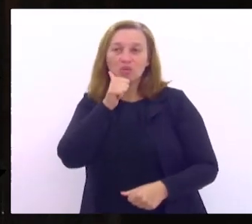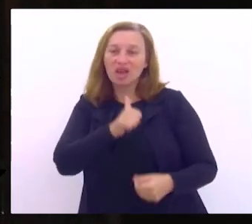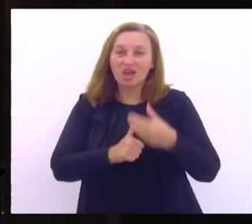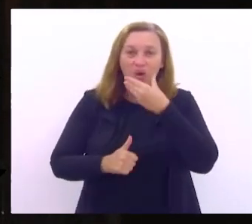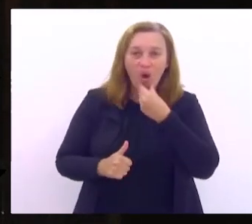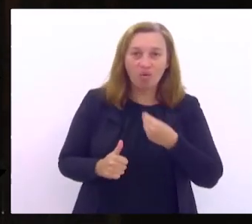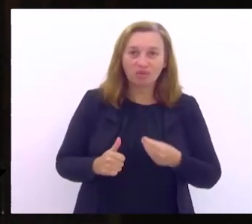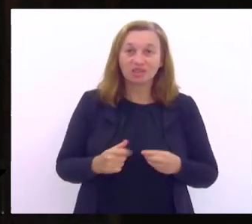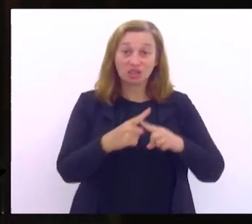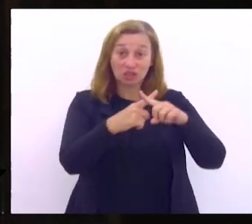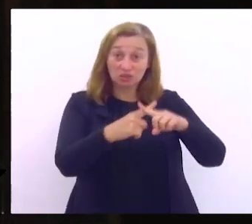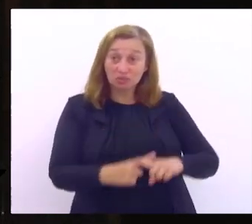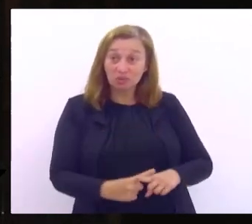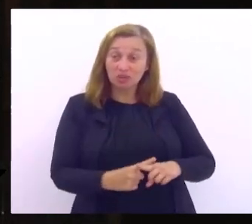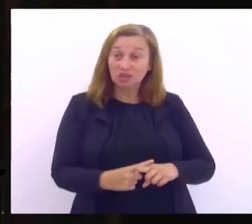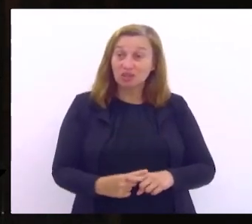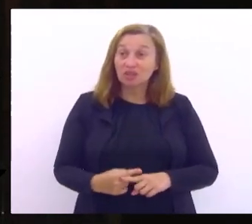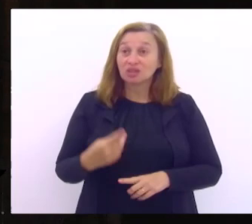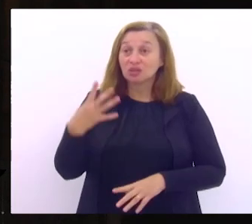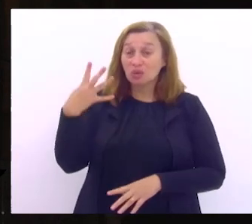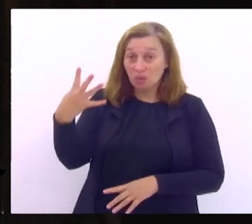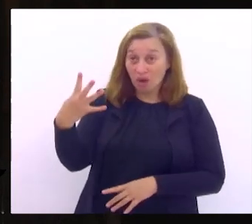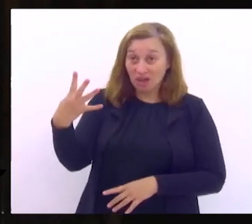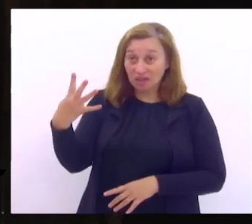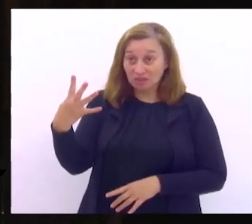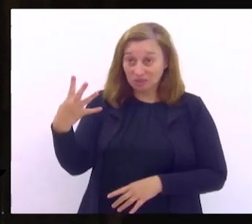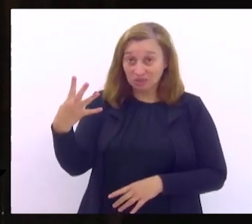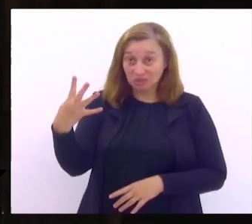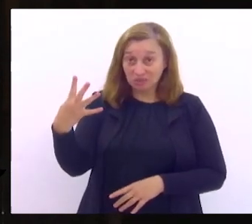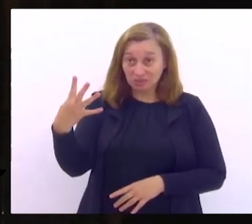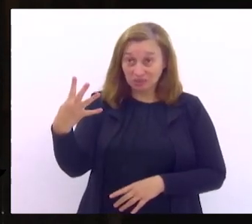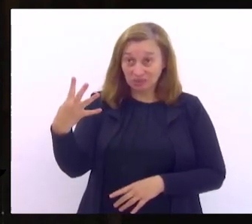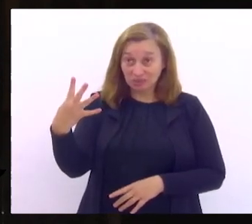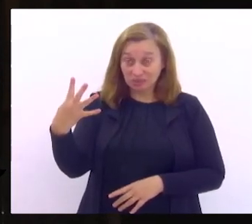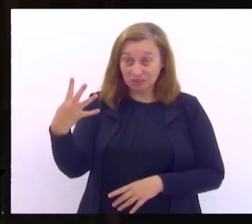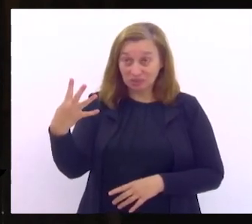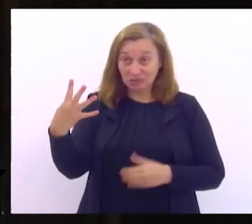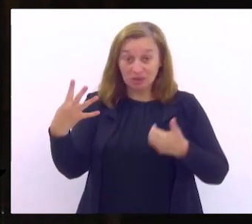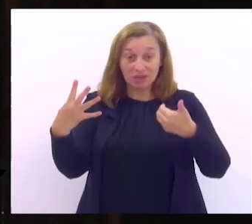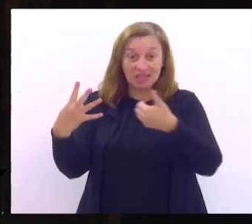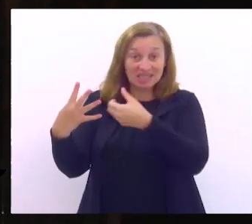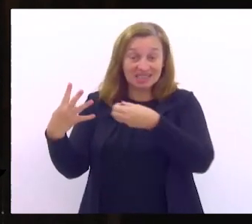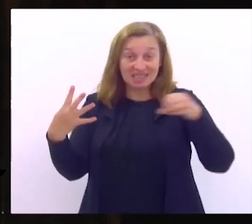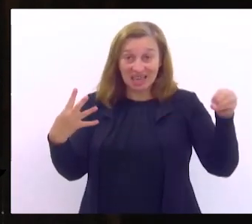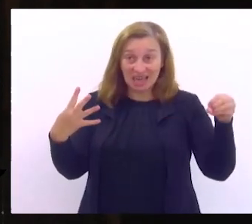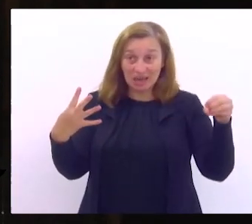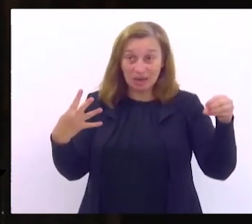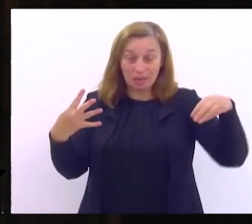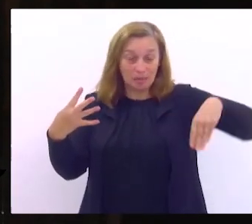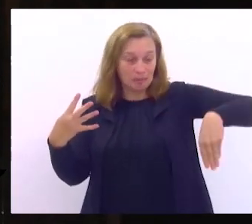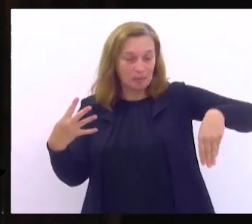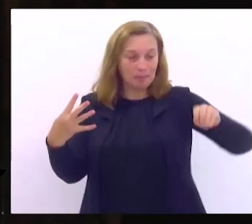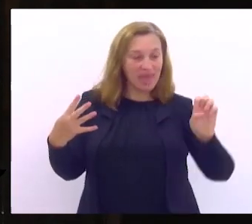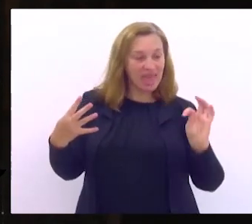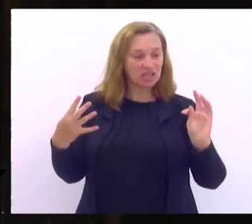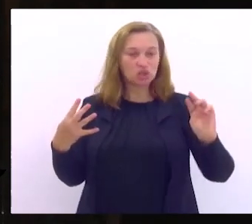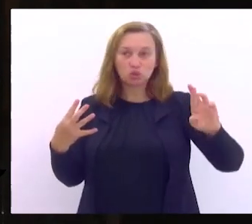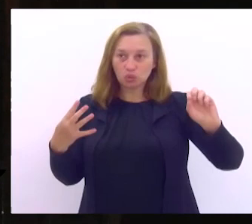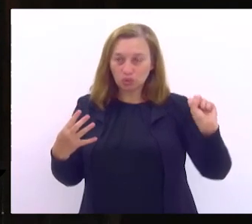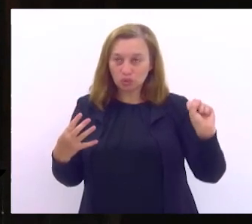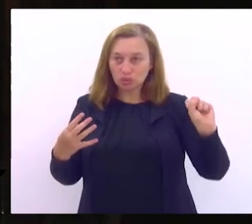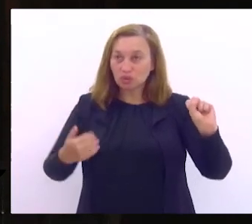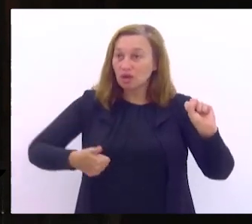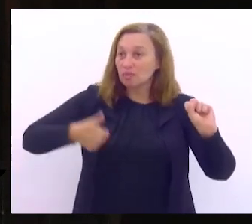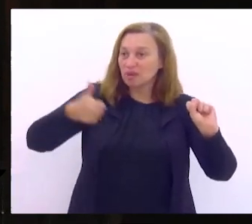decidiam no 4%, que era a última prova daquele sul-americano. Primeiro foi o